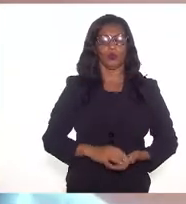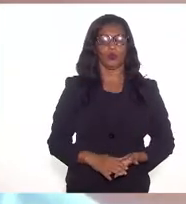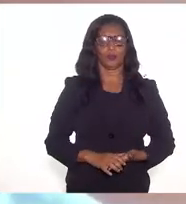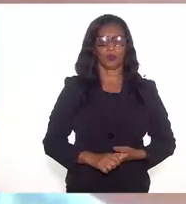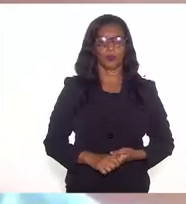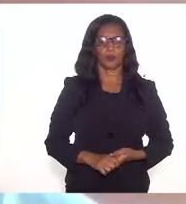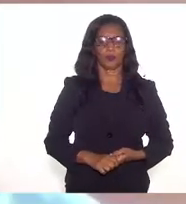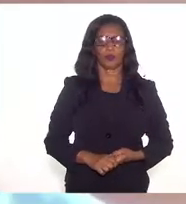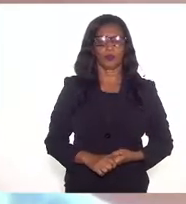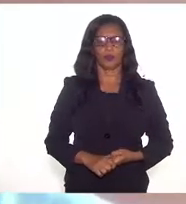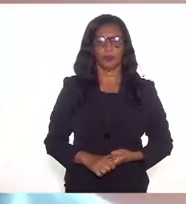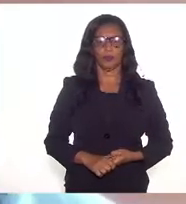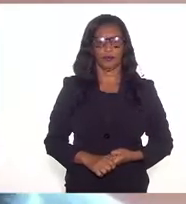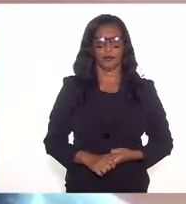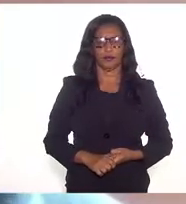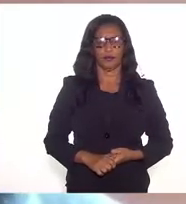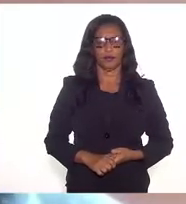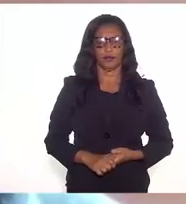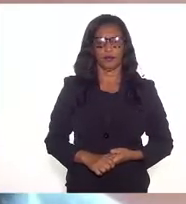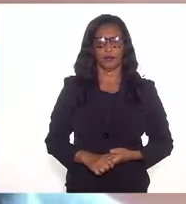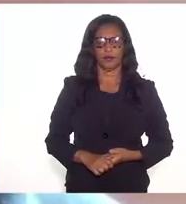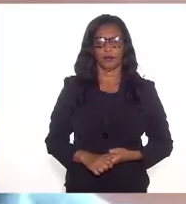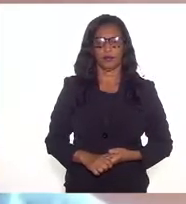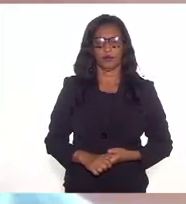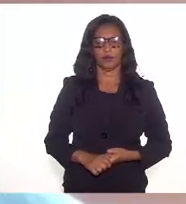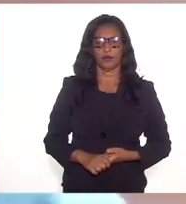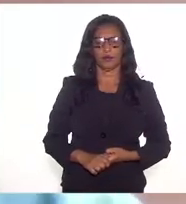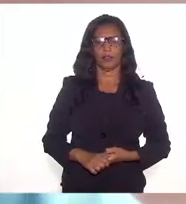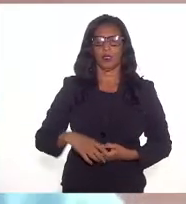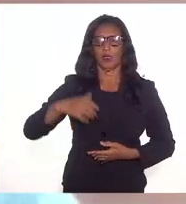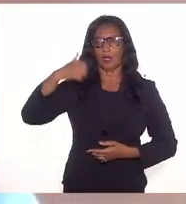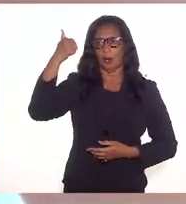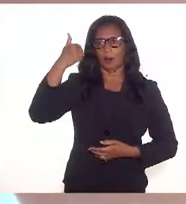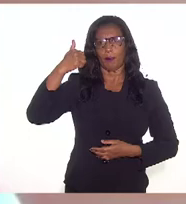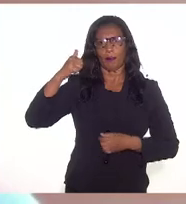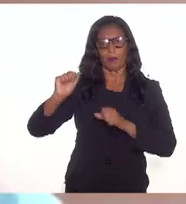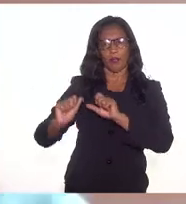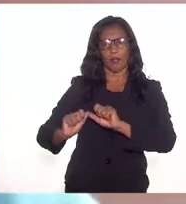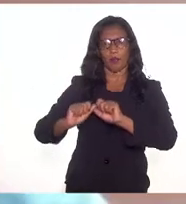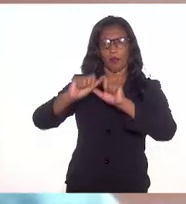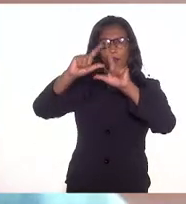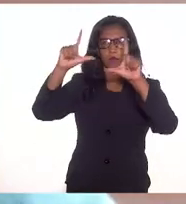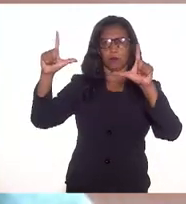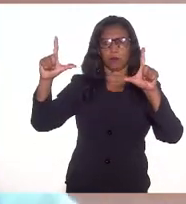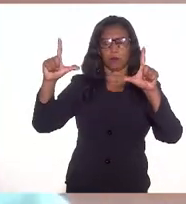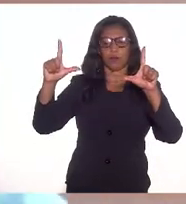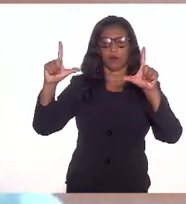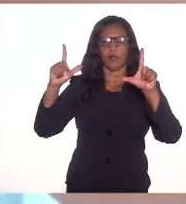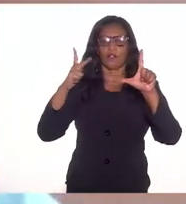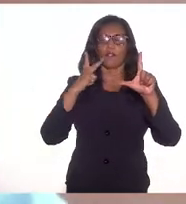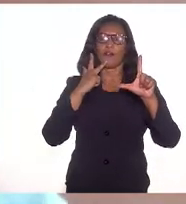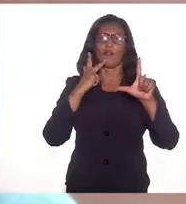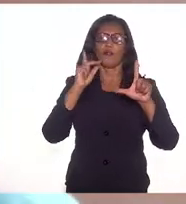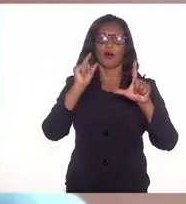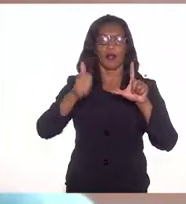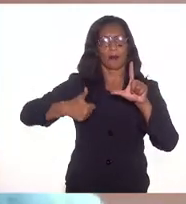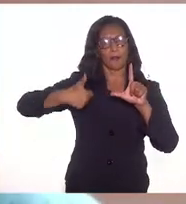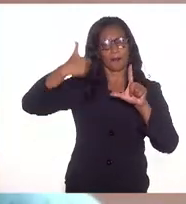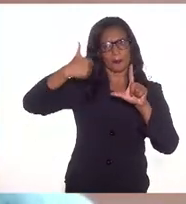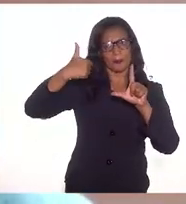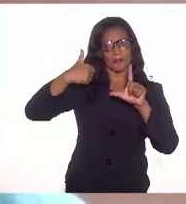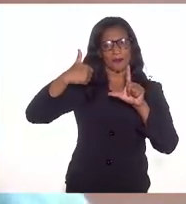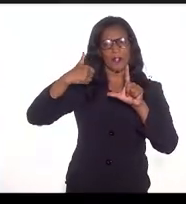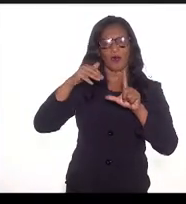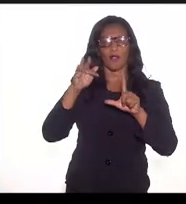agora um slide. O primeiro slide fala um pouquinho dos nossos fundings, né? Os fundings que a gente trabalha. A AGRIU basicamente trabalha com três tipos